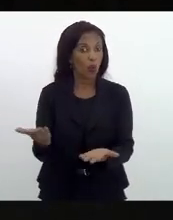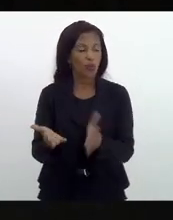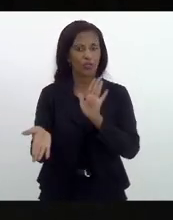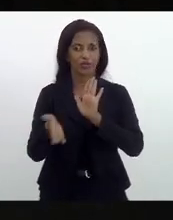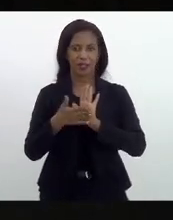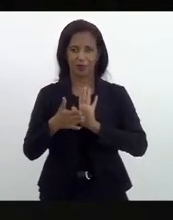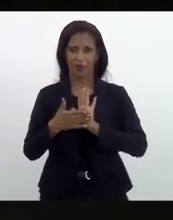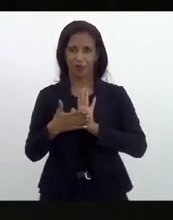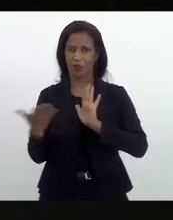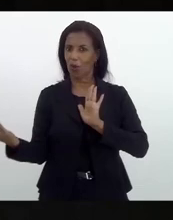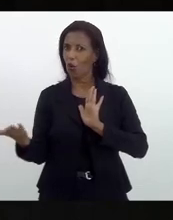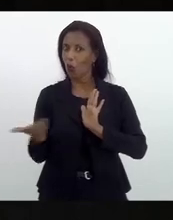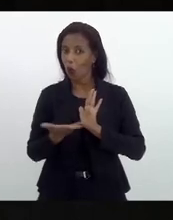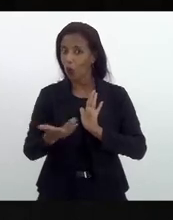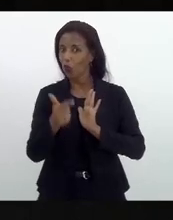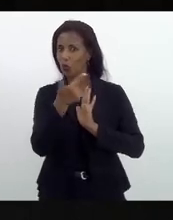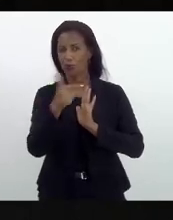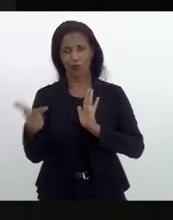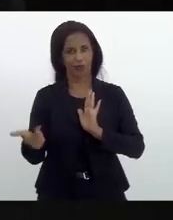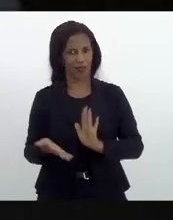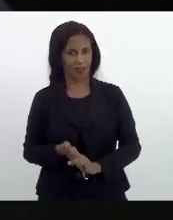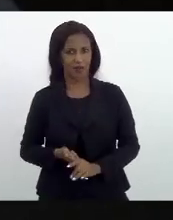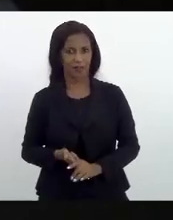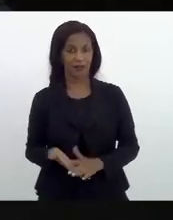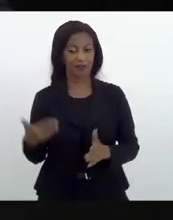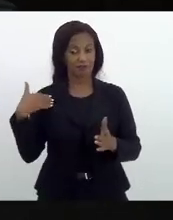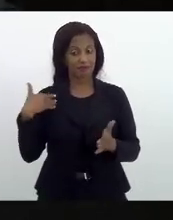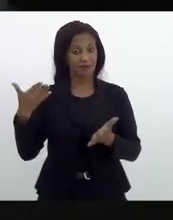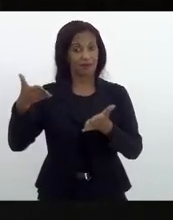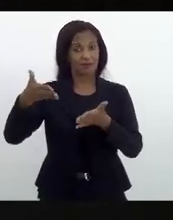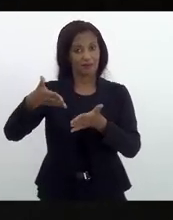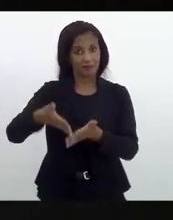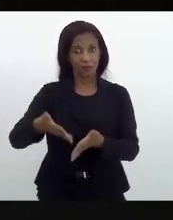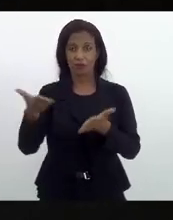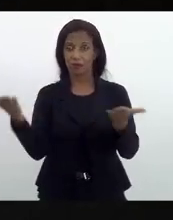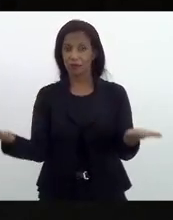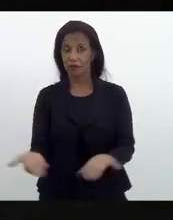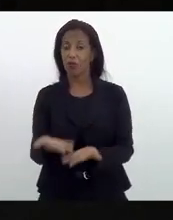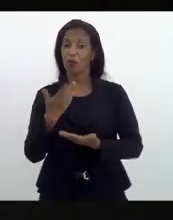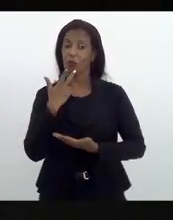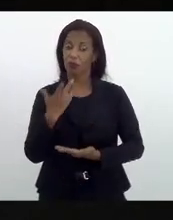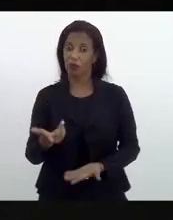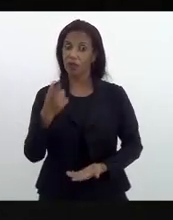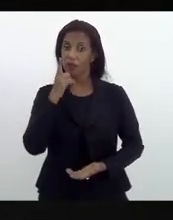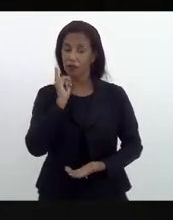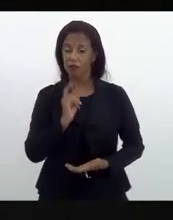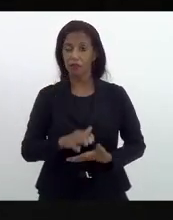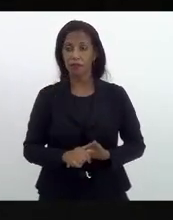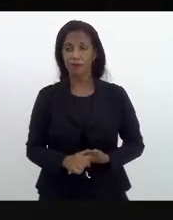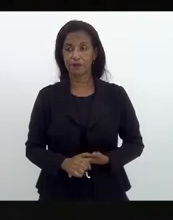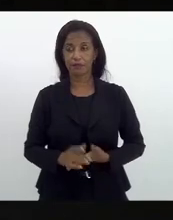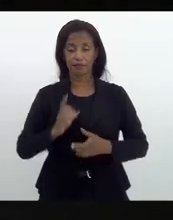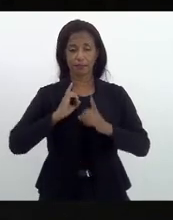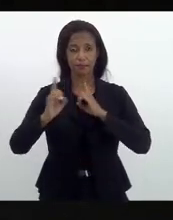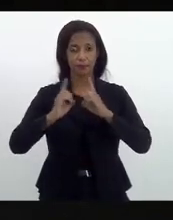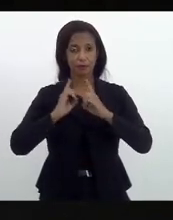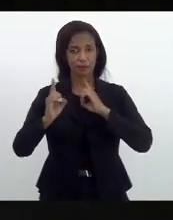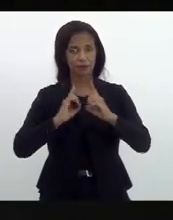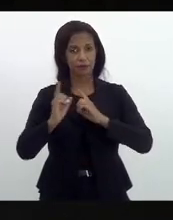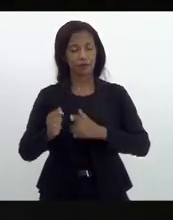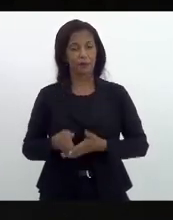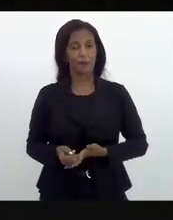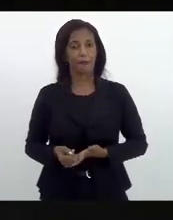E hoje não há previsão para que haja uma matéria neste sentido. Foi isso que eu disse. Agora, a política, ela é,